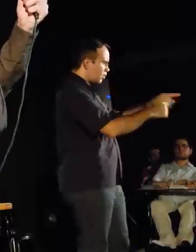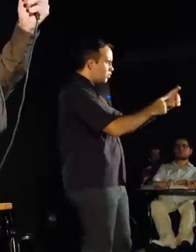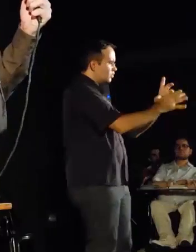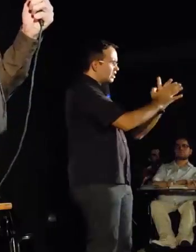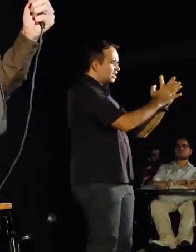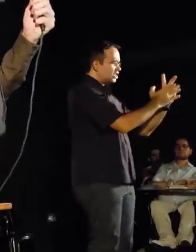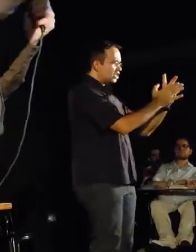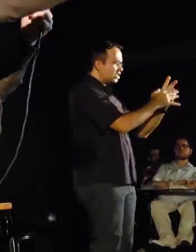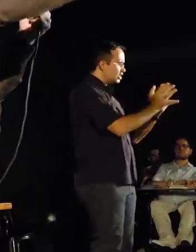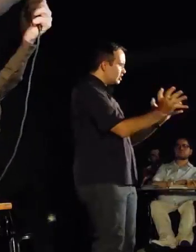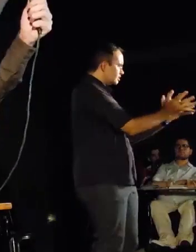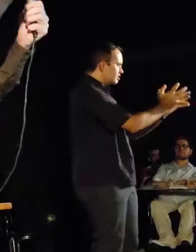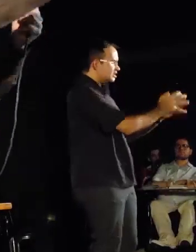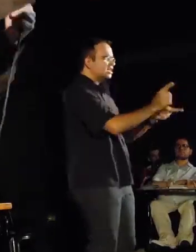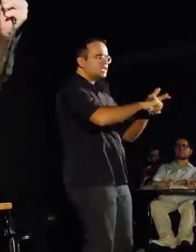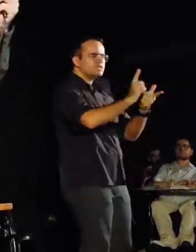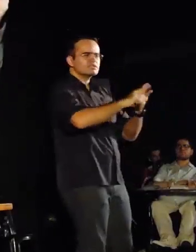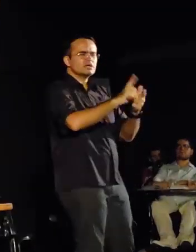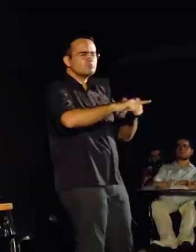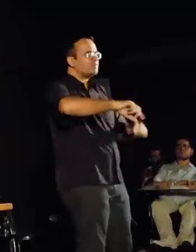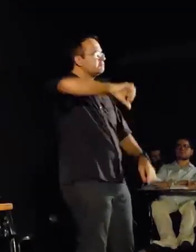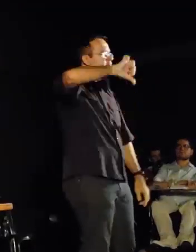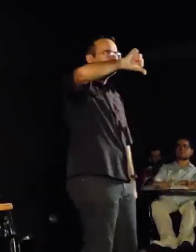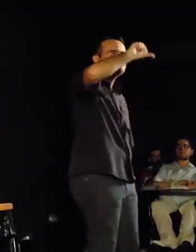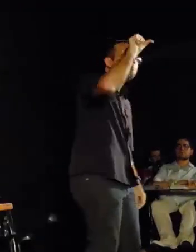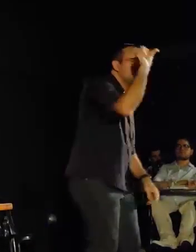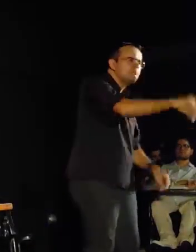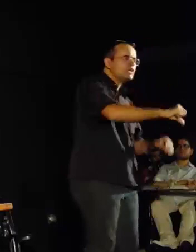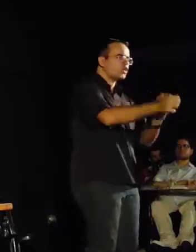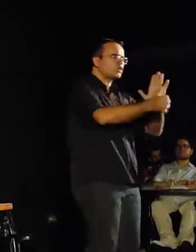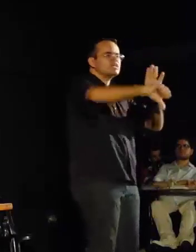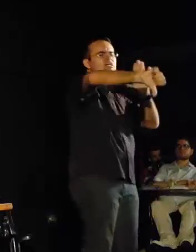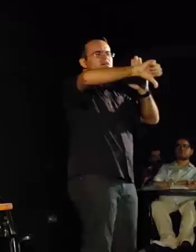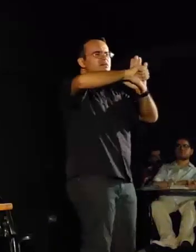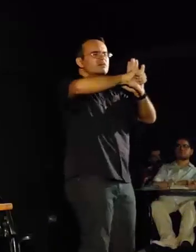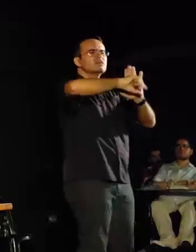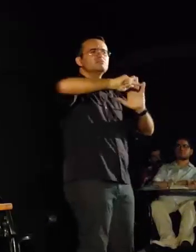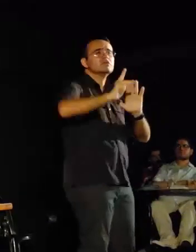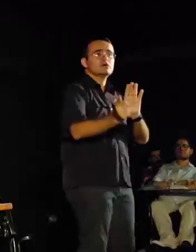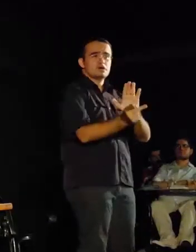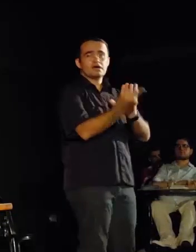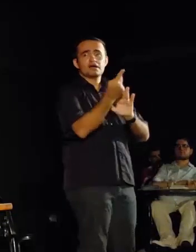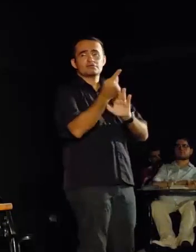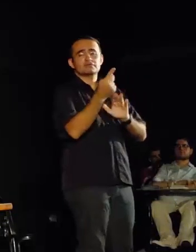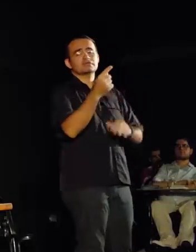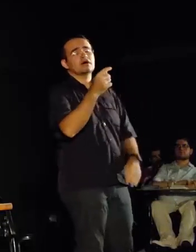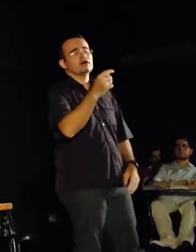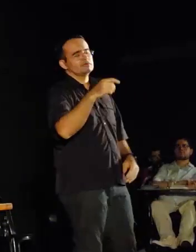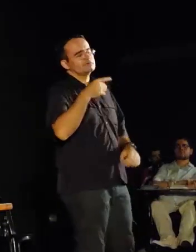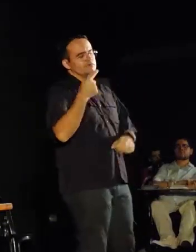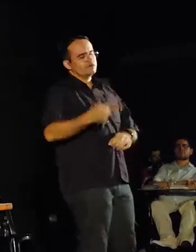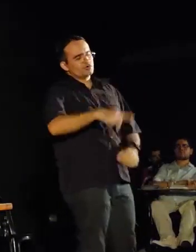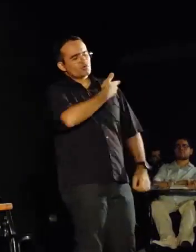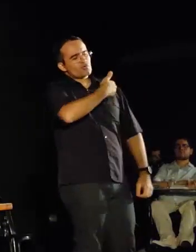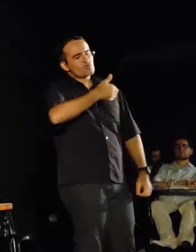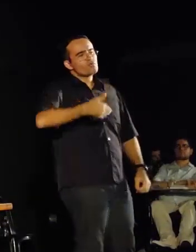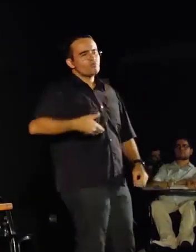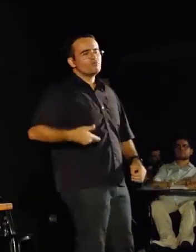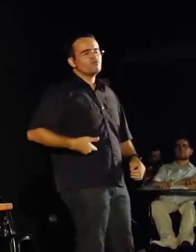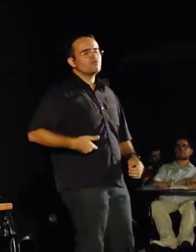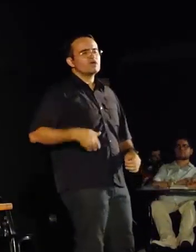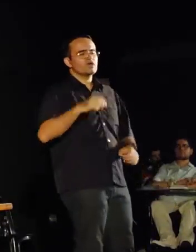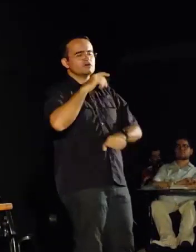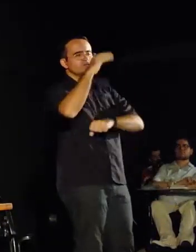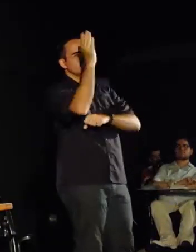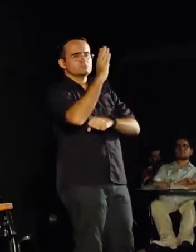indígenas, certo? Dos piores crimes feitos pelo Estado, mas não, nossas crianças vão aprender a louvar